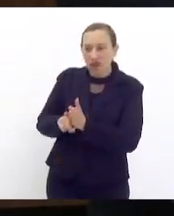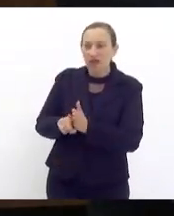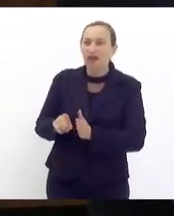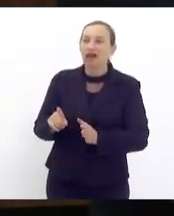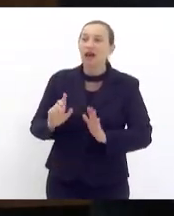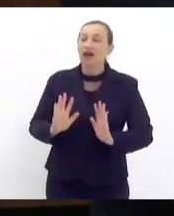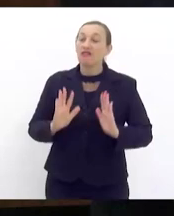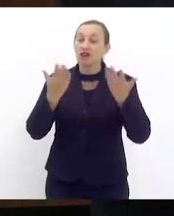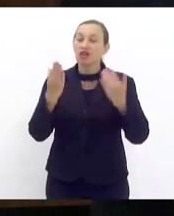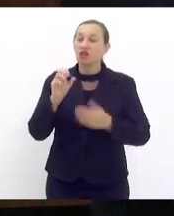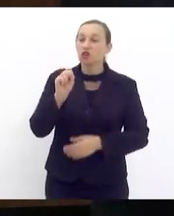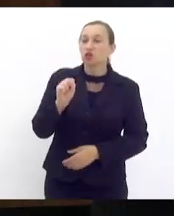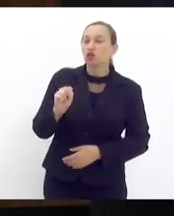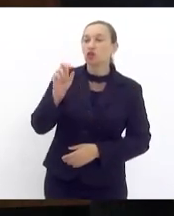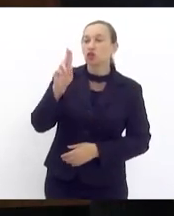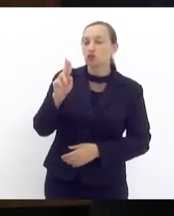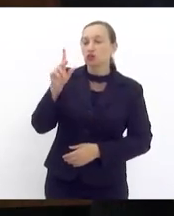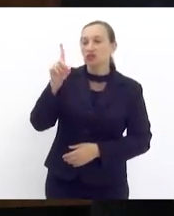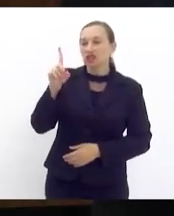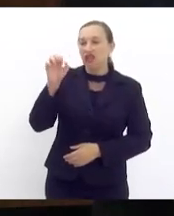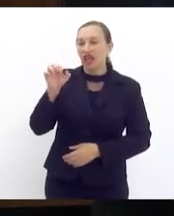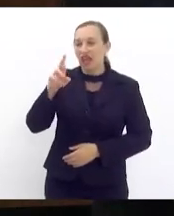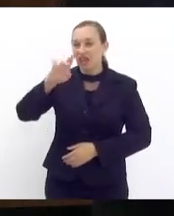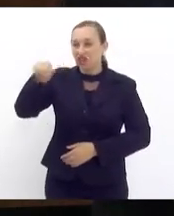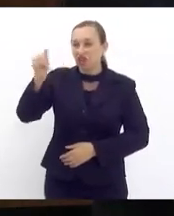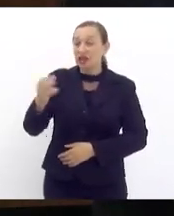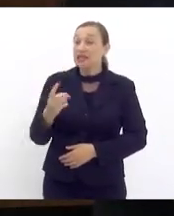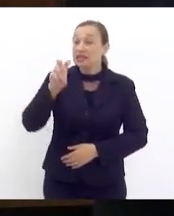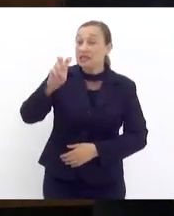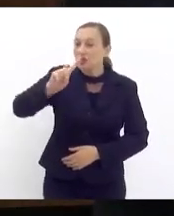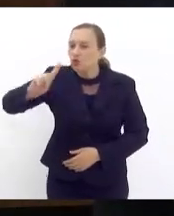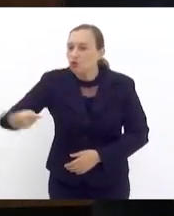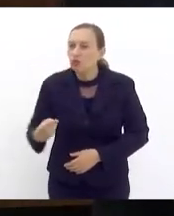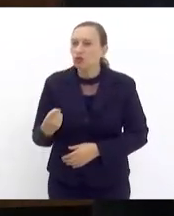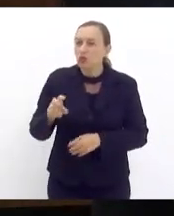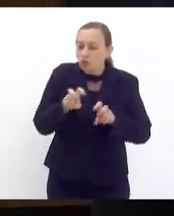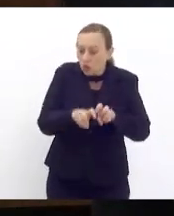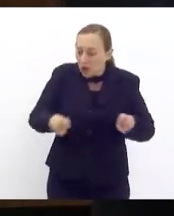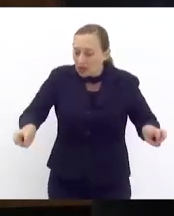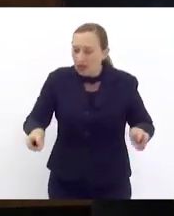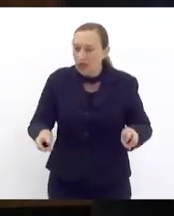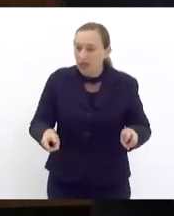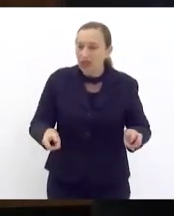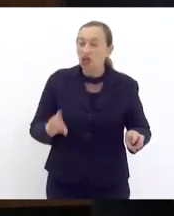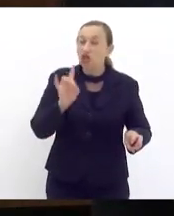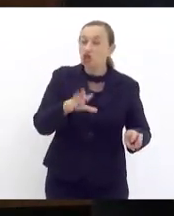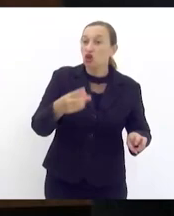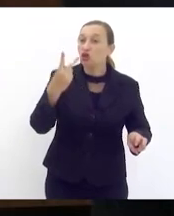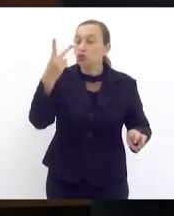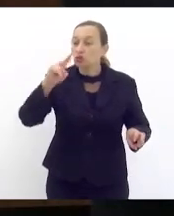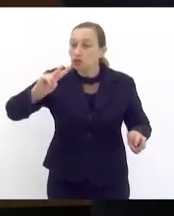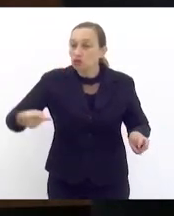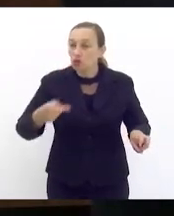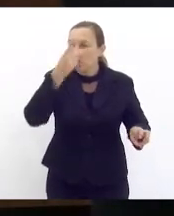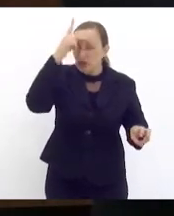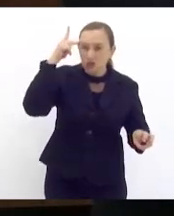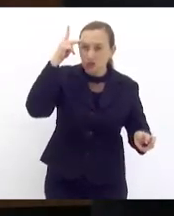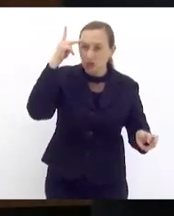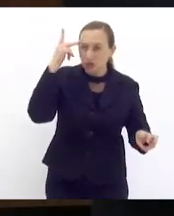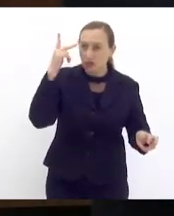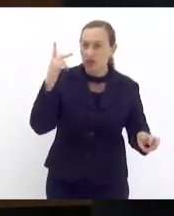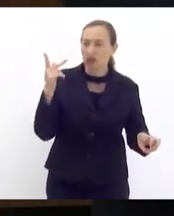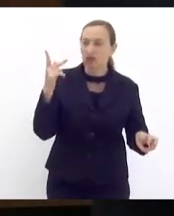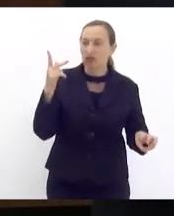5.000 cadeiras cativas deputada delegada Marta Rocha e só dois mil e poucas pessoas fizeram prova de vida quem